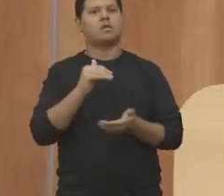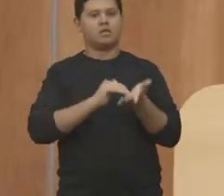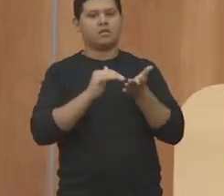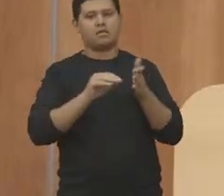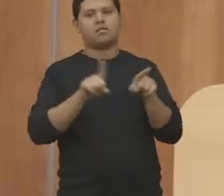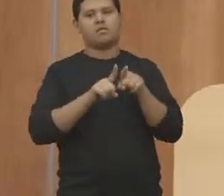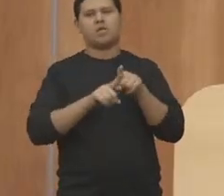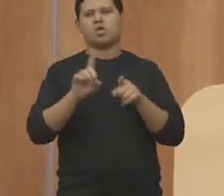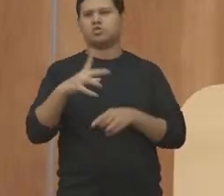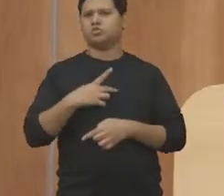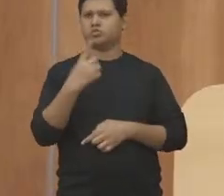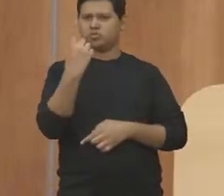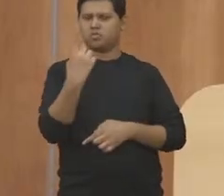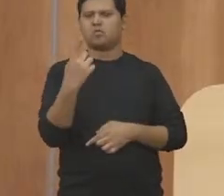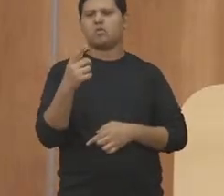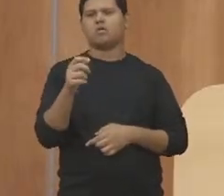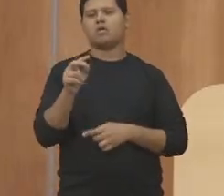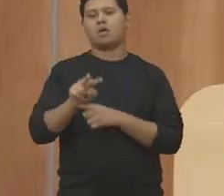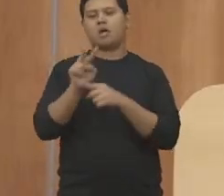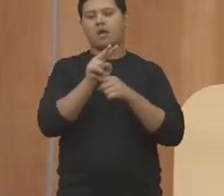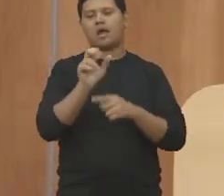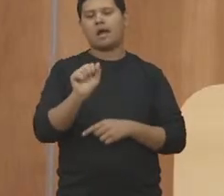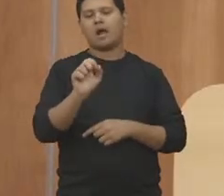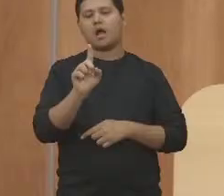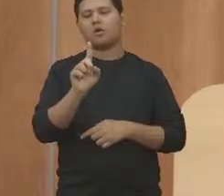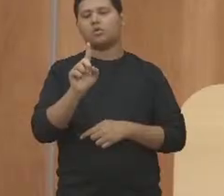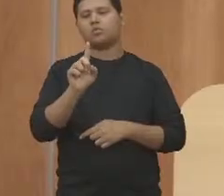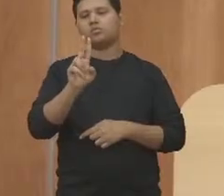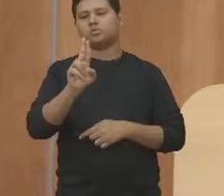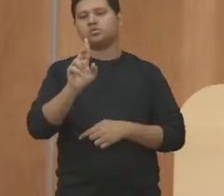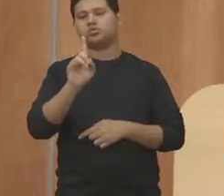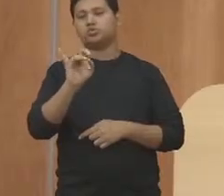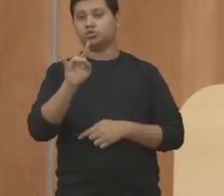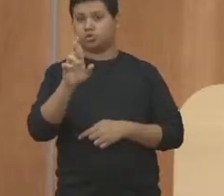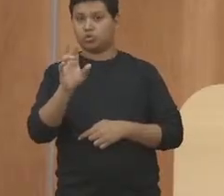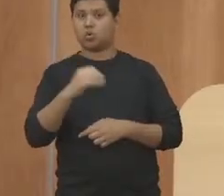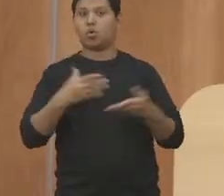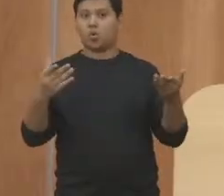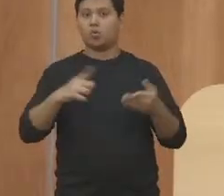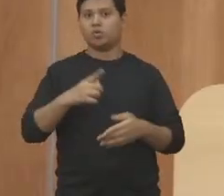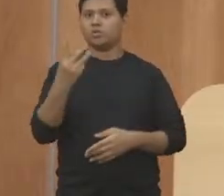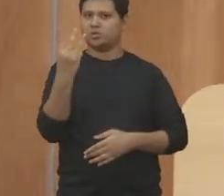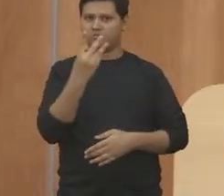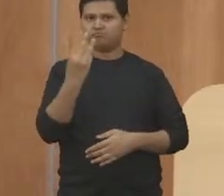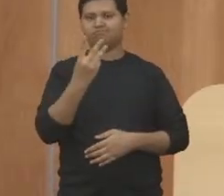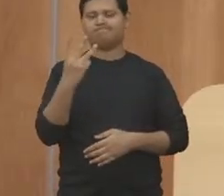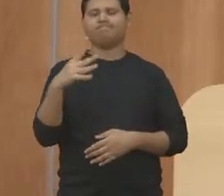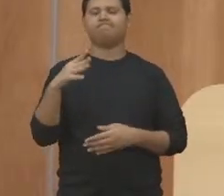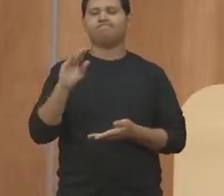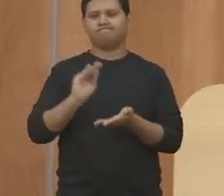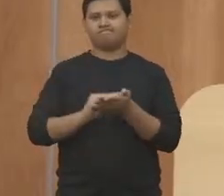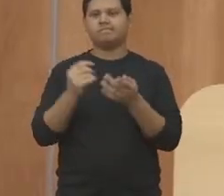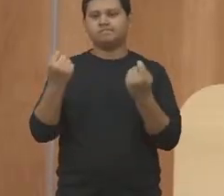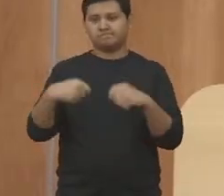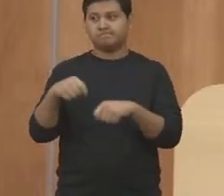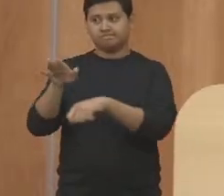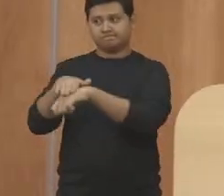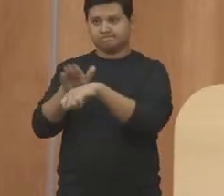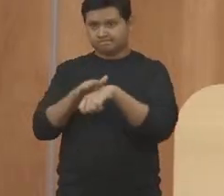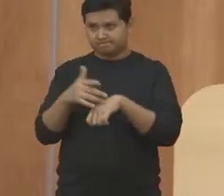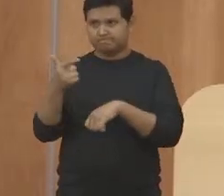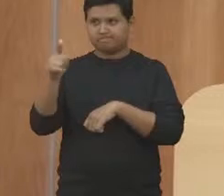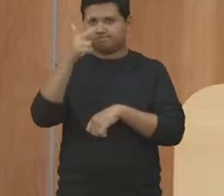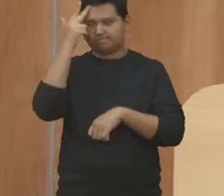Eu tinha somente um auditor fiscal, hoje eu já tenho 3 fiscais também, a gente tem uma defasagem, conseguimos chamar mais